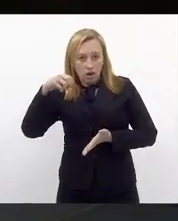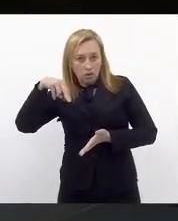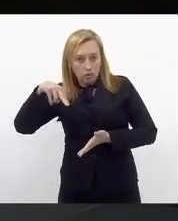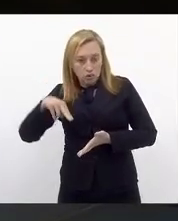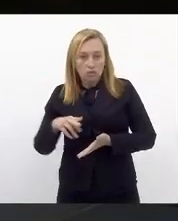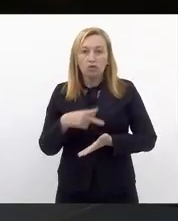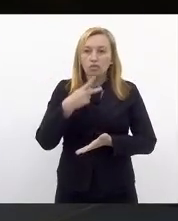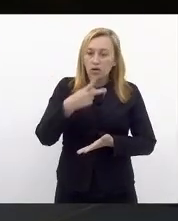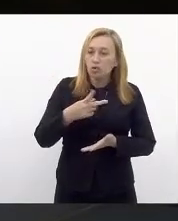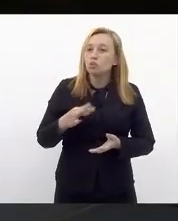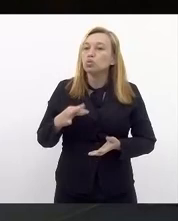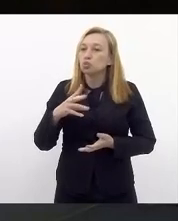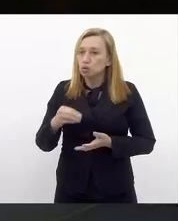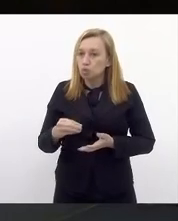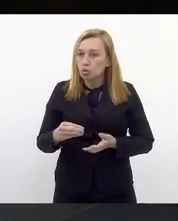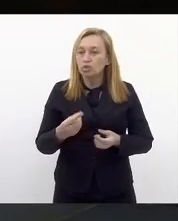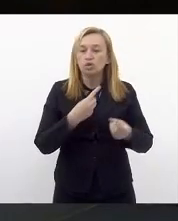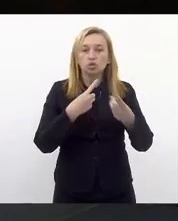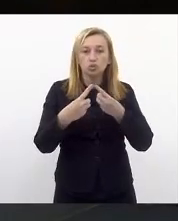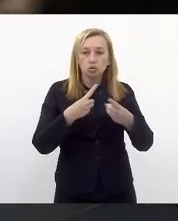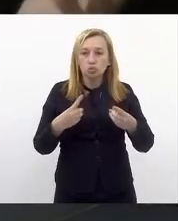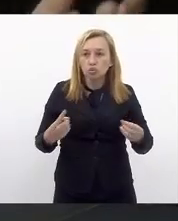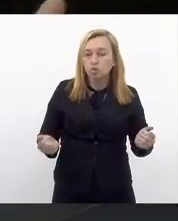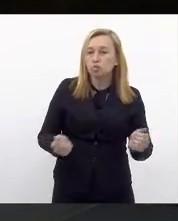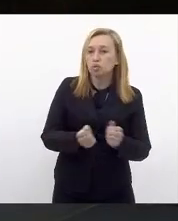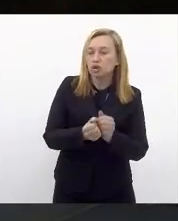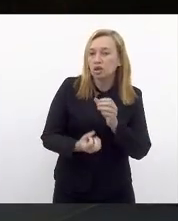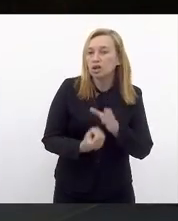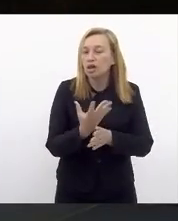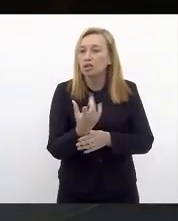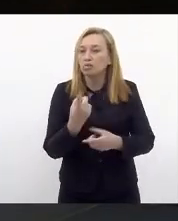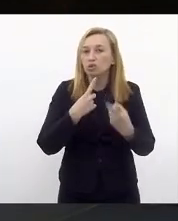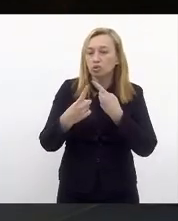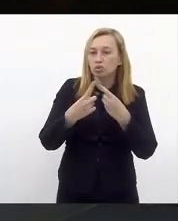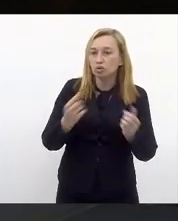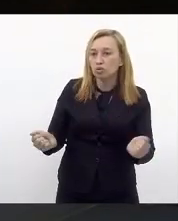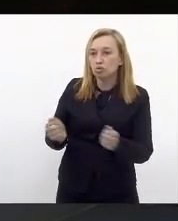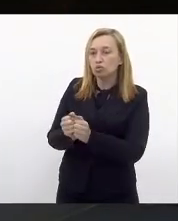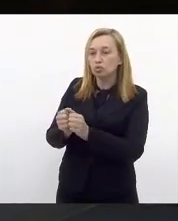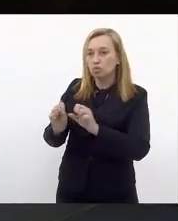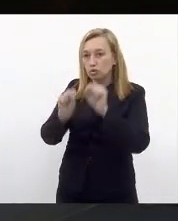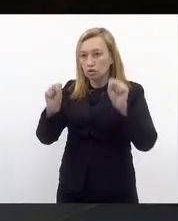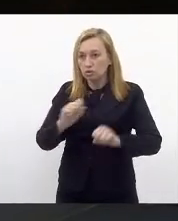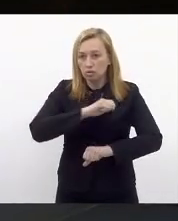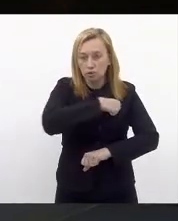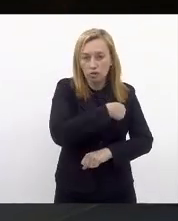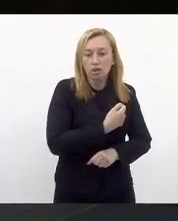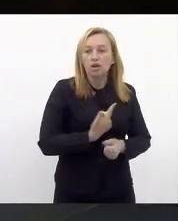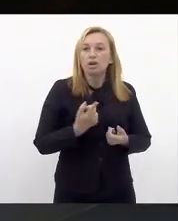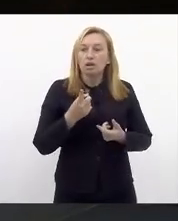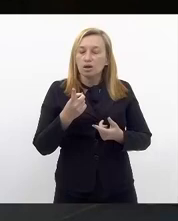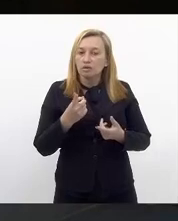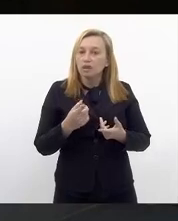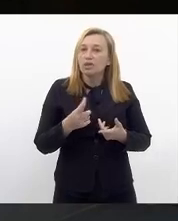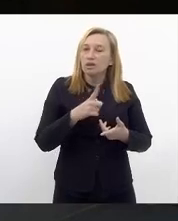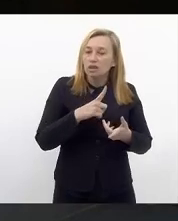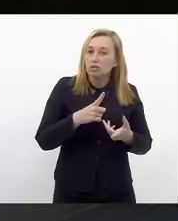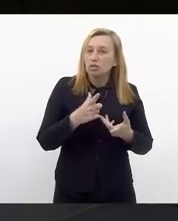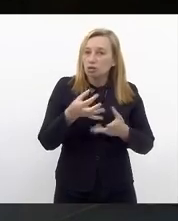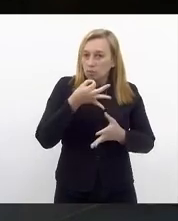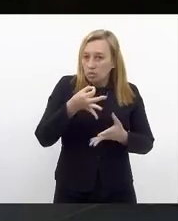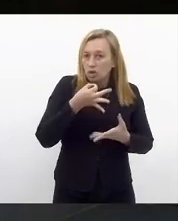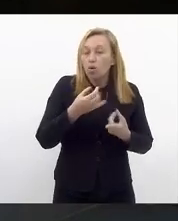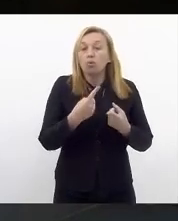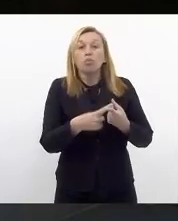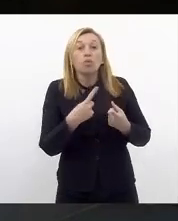a gente vai levar tudo isso que tá sendo constituído por uma discussão com o regime tá aí a gente vai ter a nossa argumentação